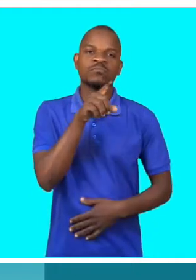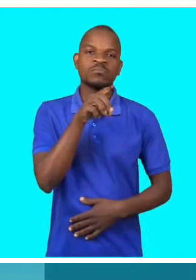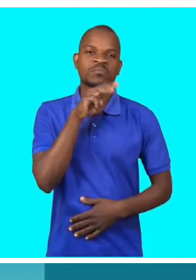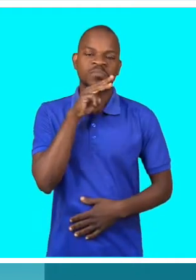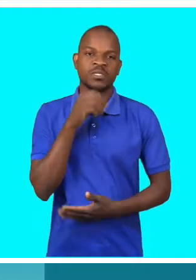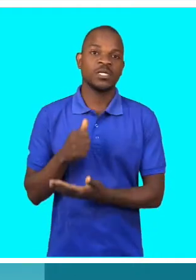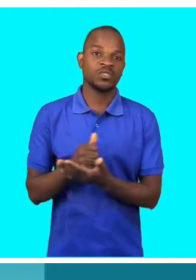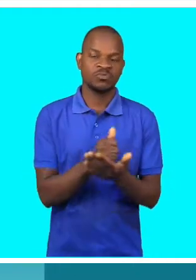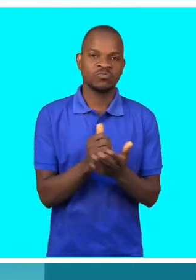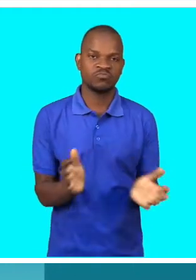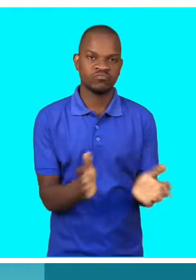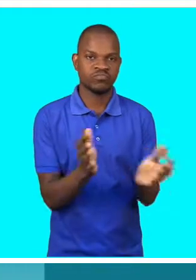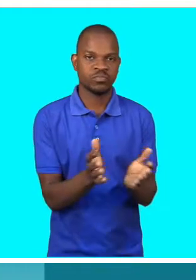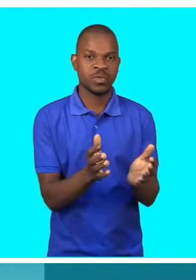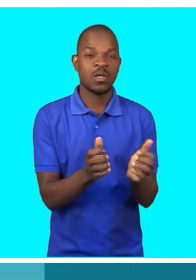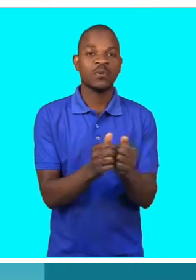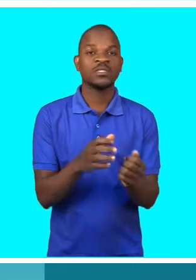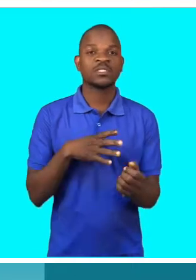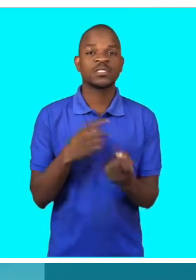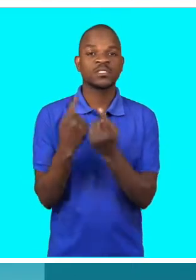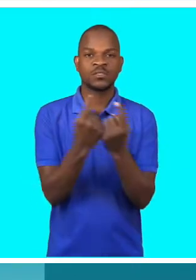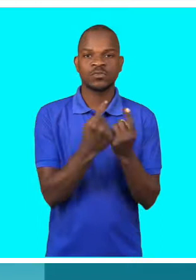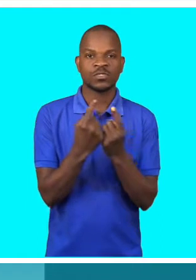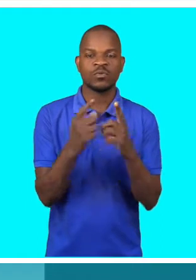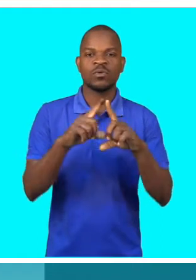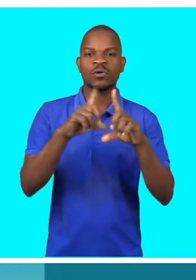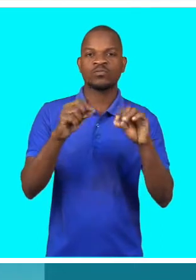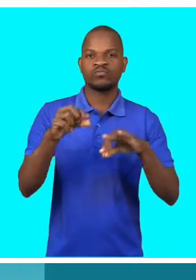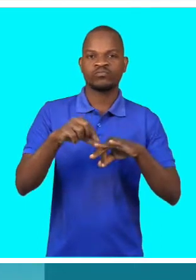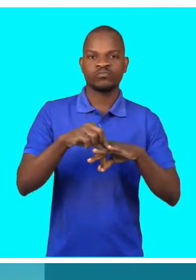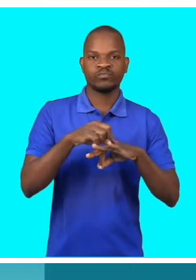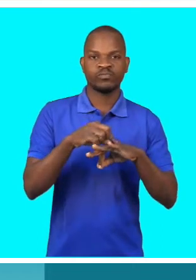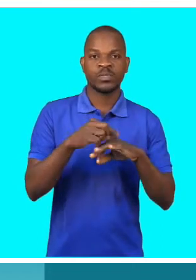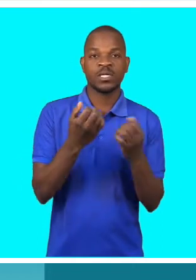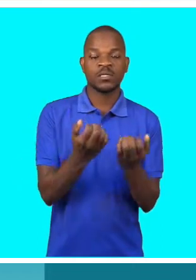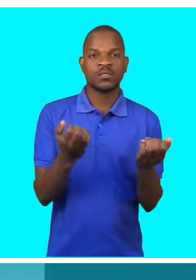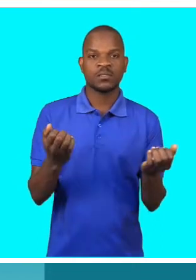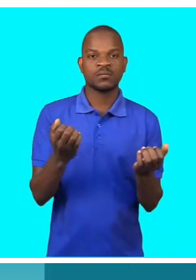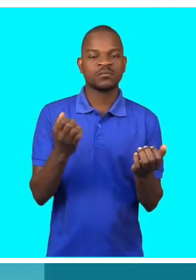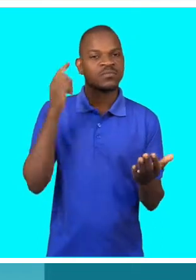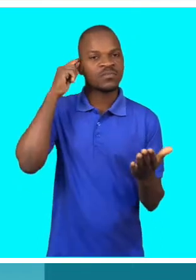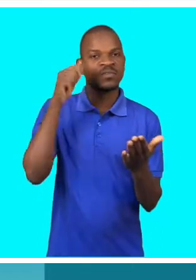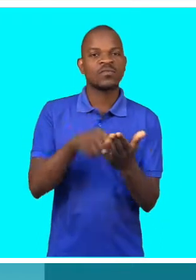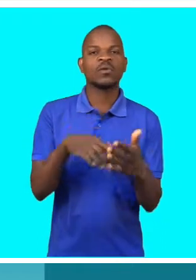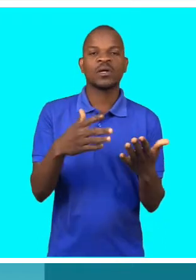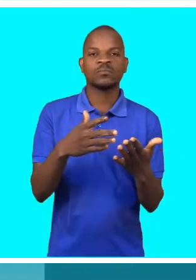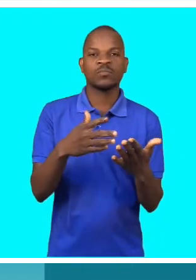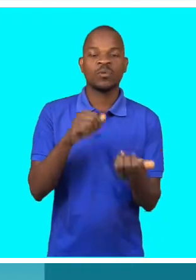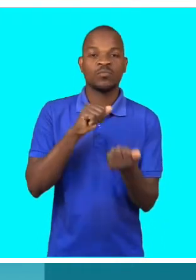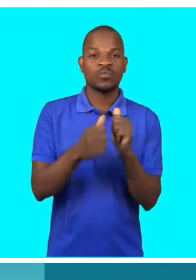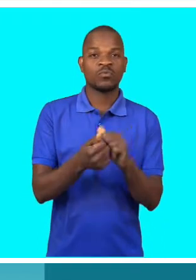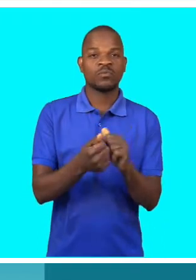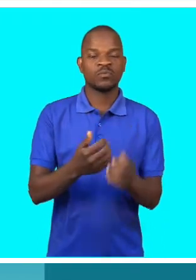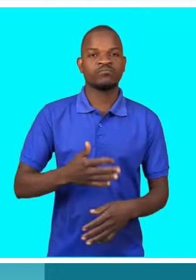idade. Alguns pais têm sido coniventes, mas existem casos em que os